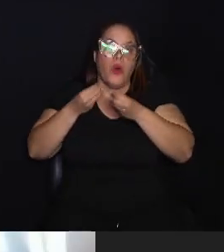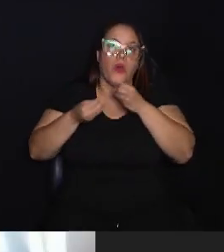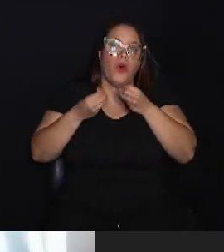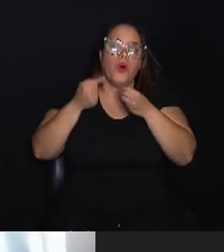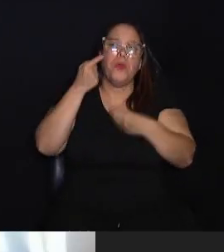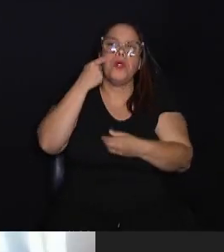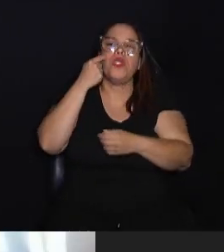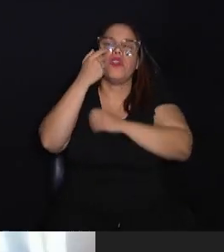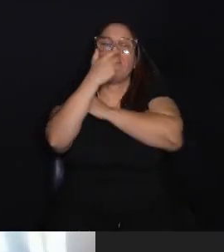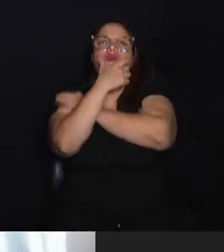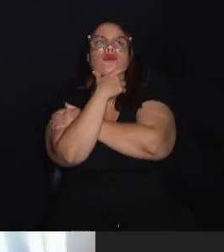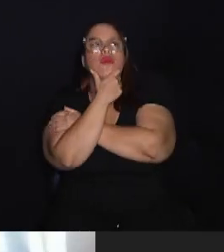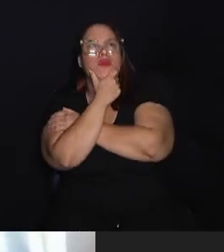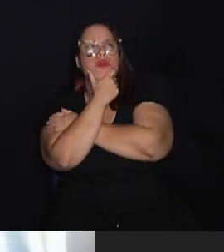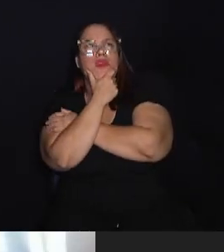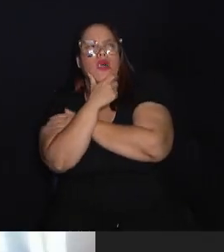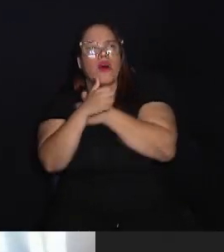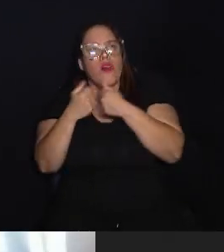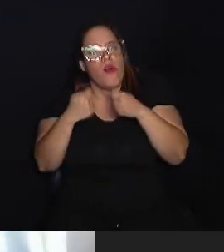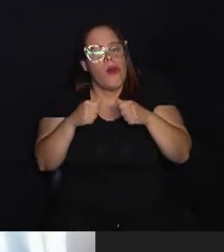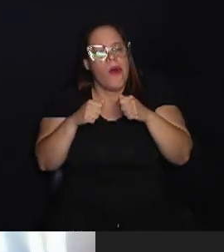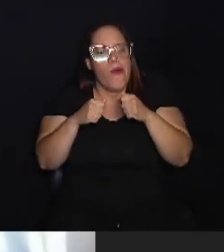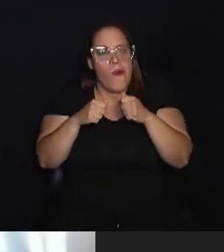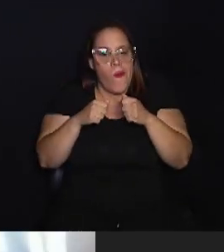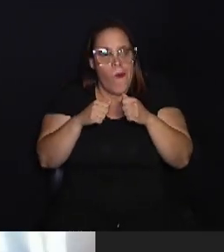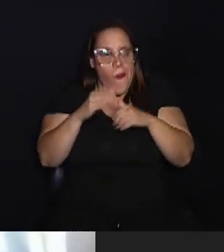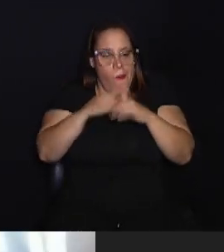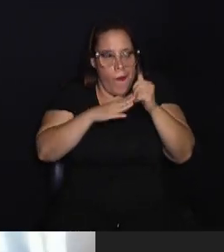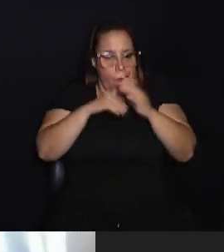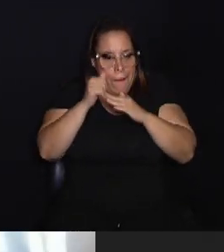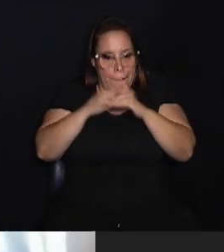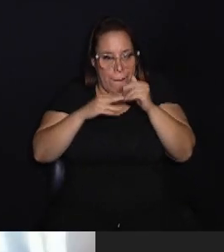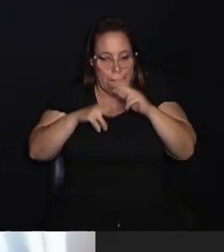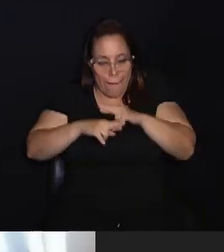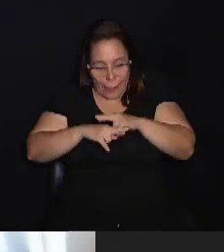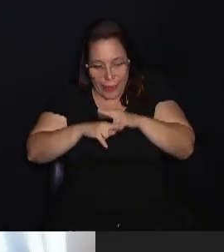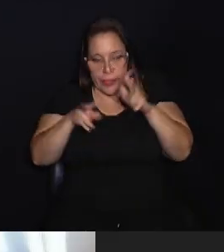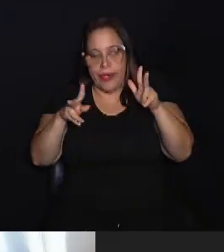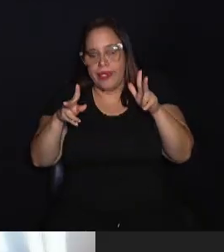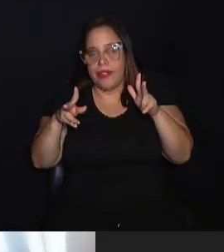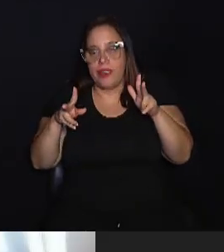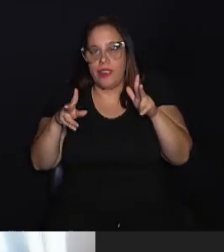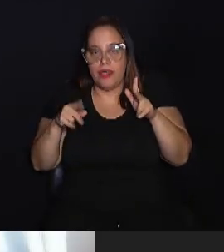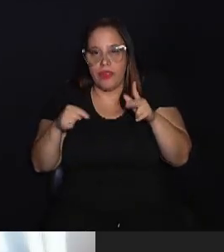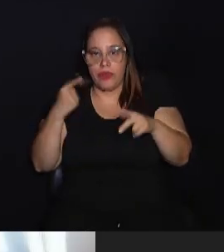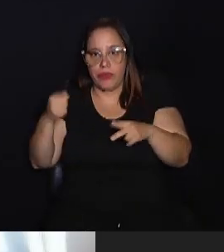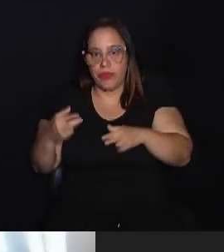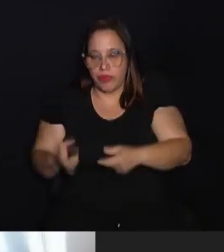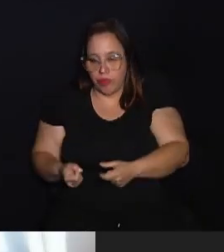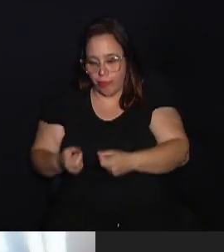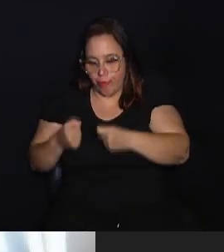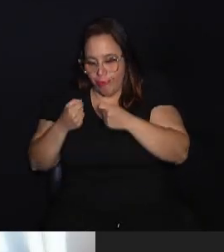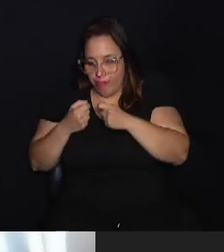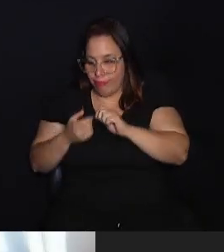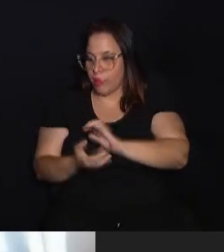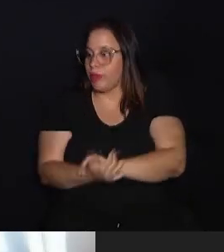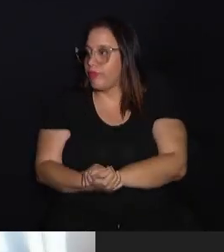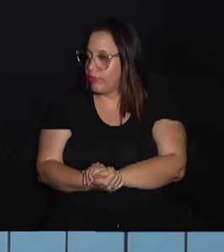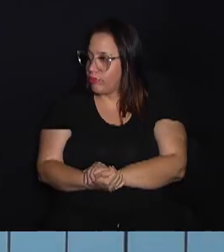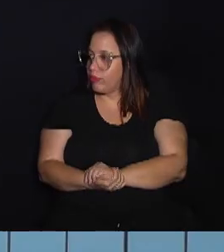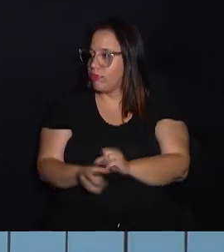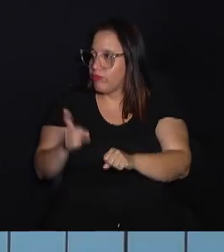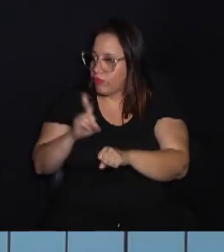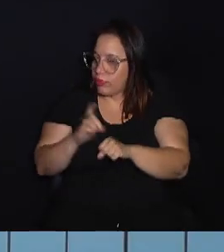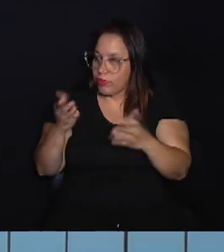vendo, precisa até de um tratamento diferenciado dos demais tipos de câncer de mama.